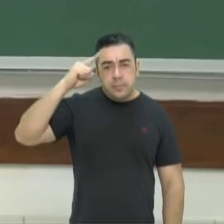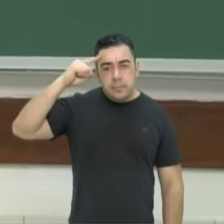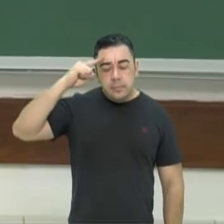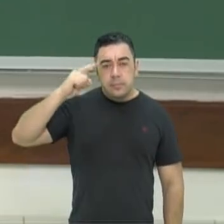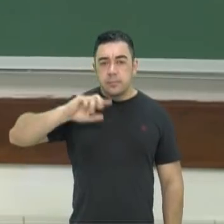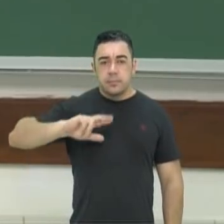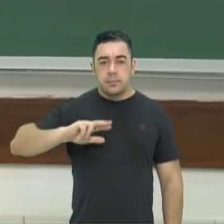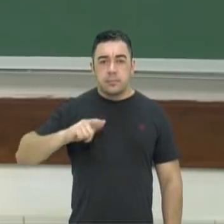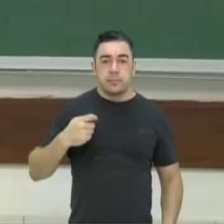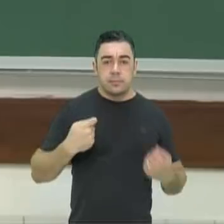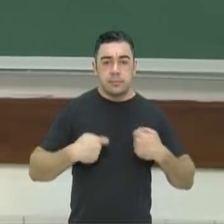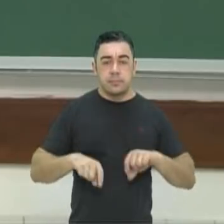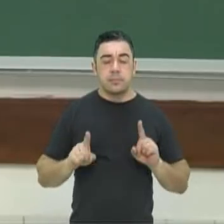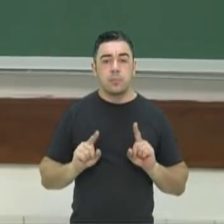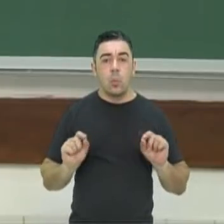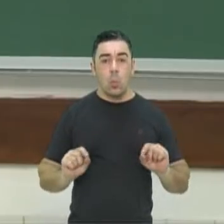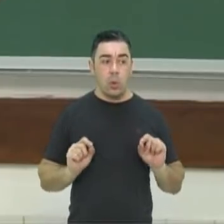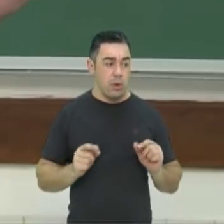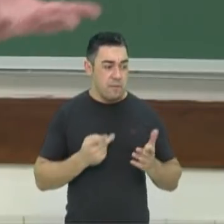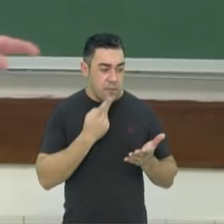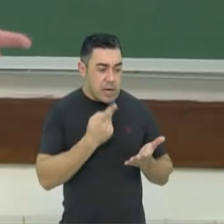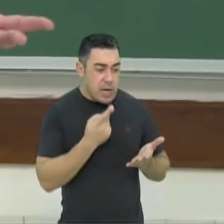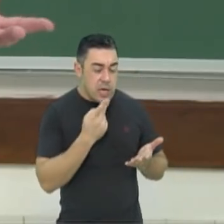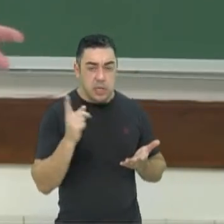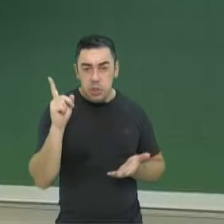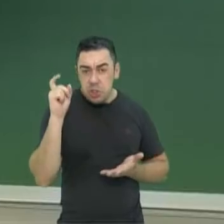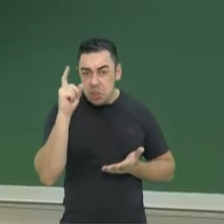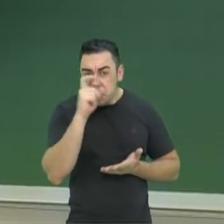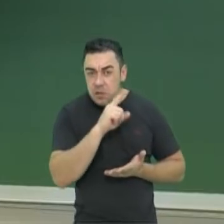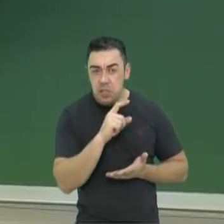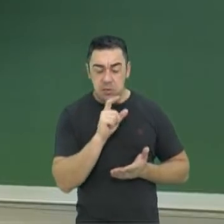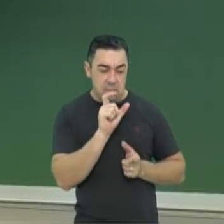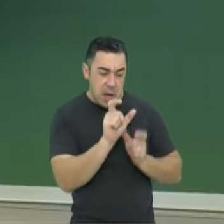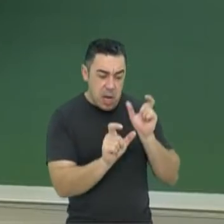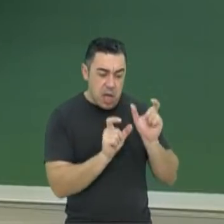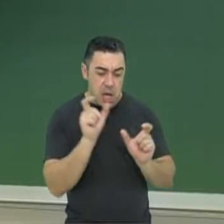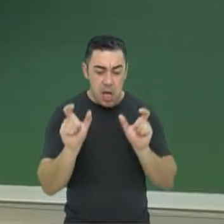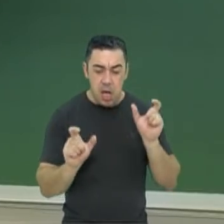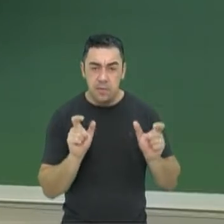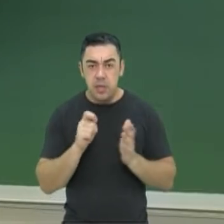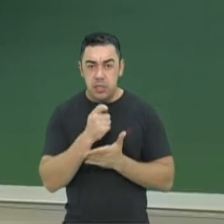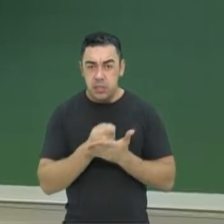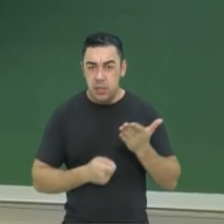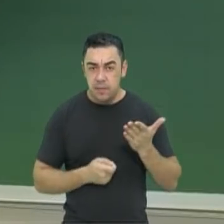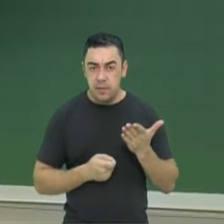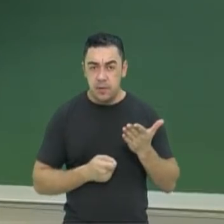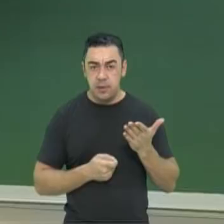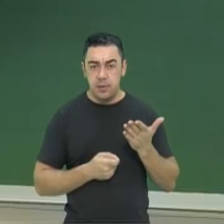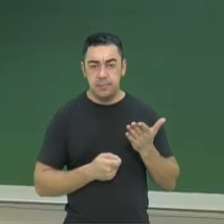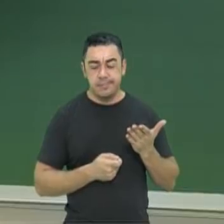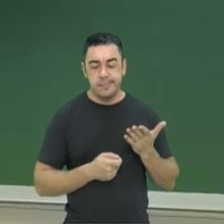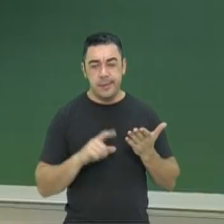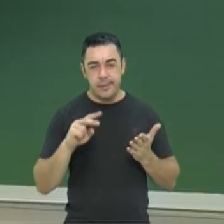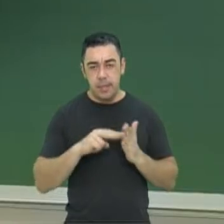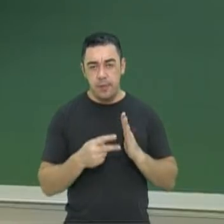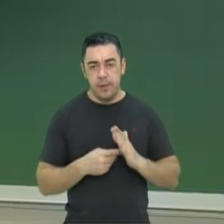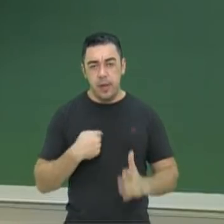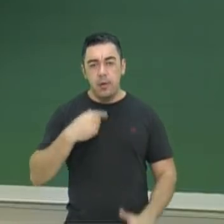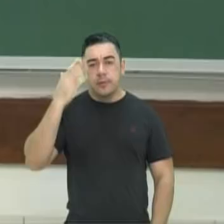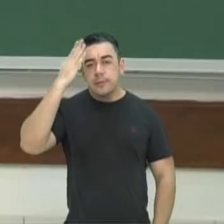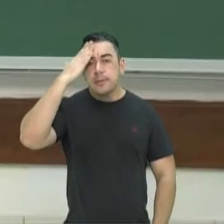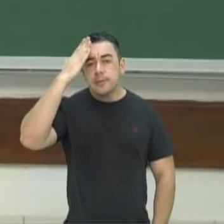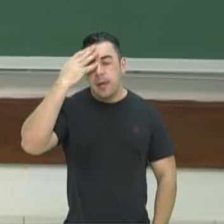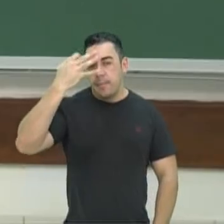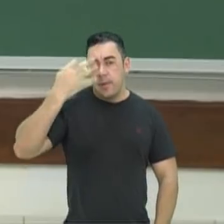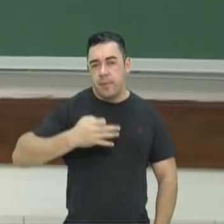não necessariamente o falar difícil, né, ou o escrever difícil, diz que você